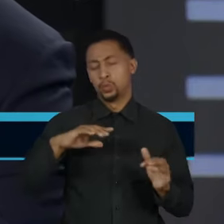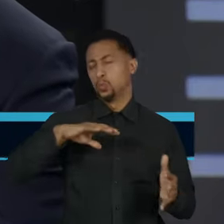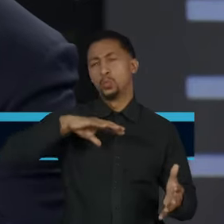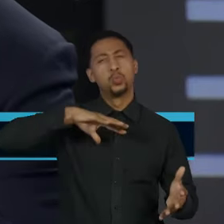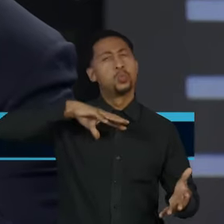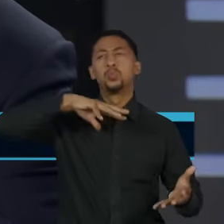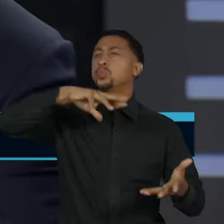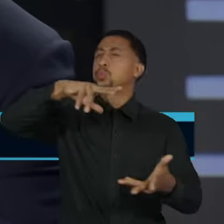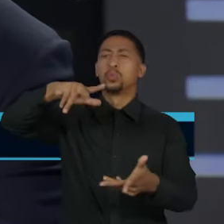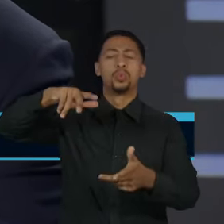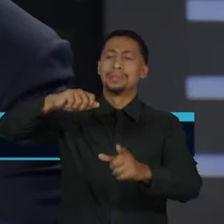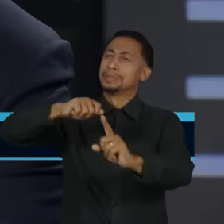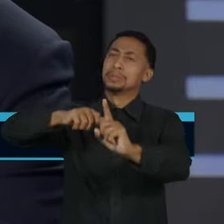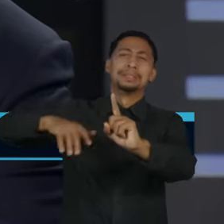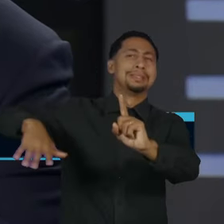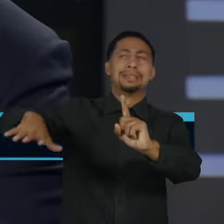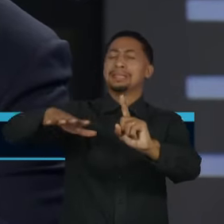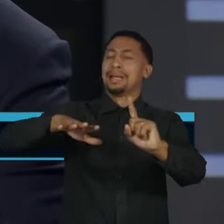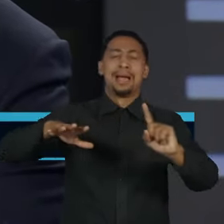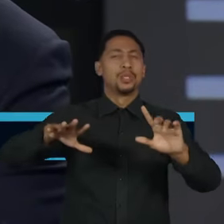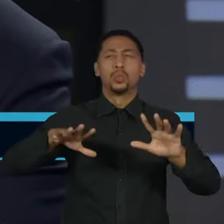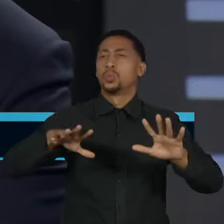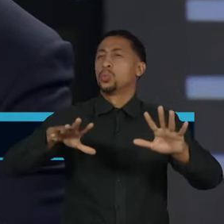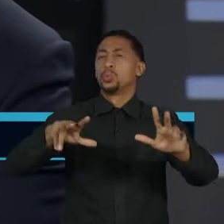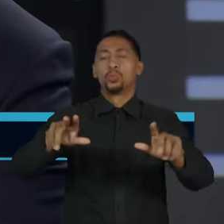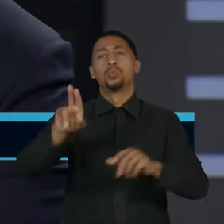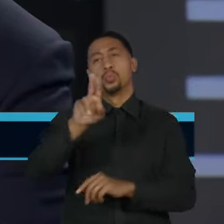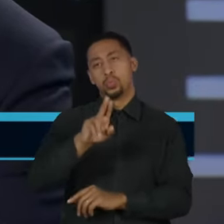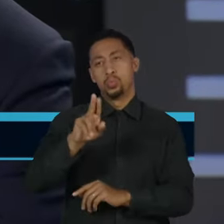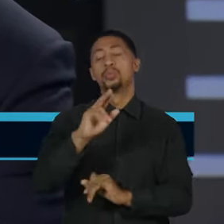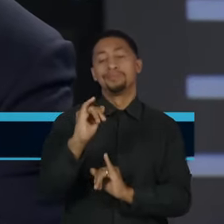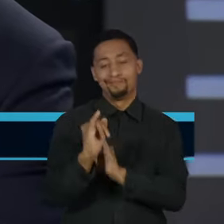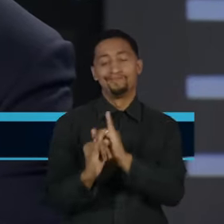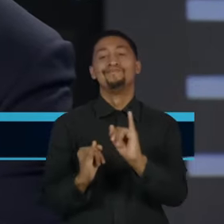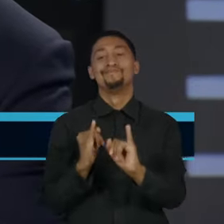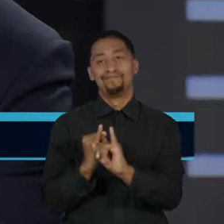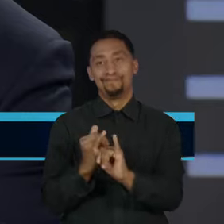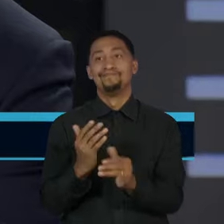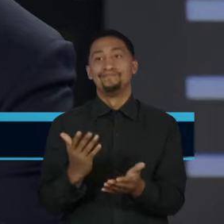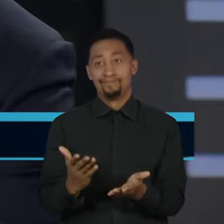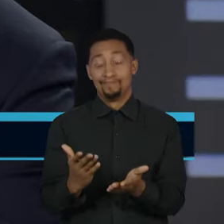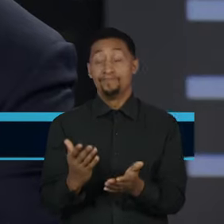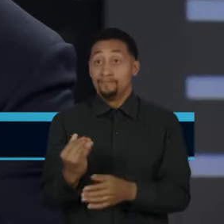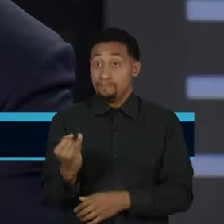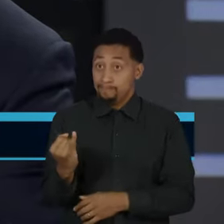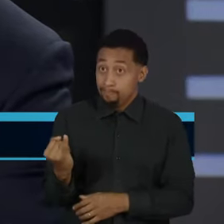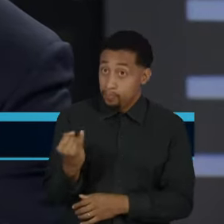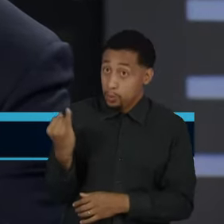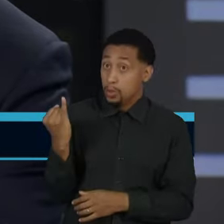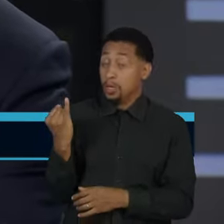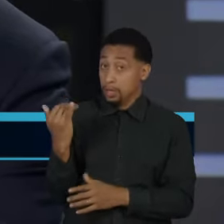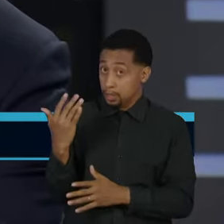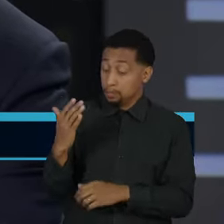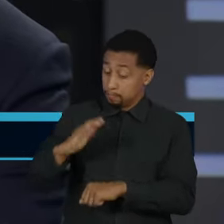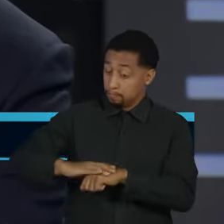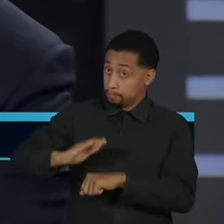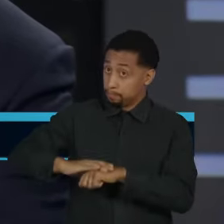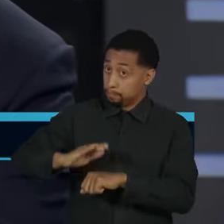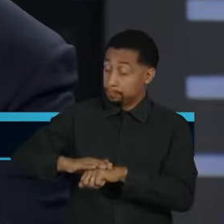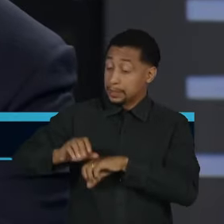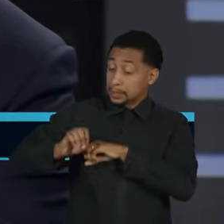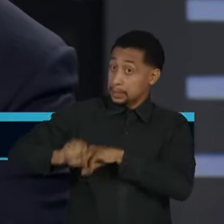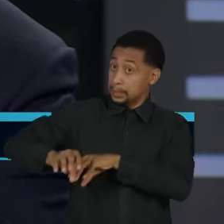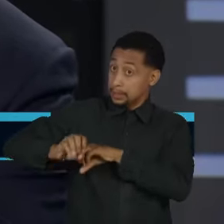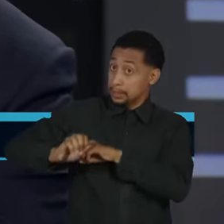Então, todos estão usando a internet. Então, eu acho que é muito mais efetivo e eficaz, certo? Se você educar e trazer